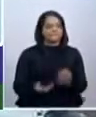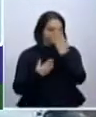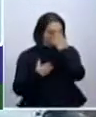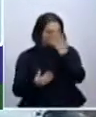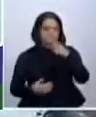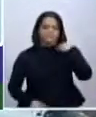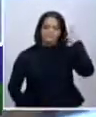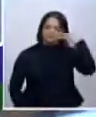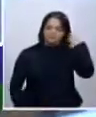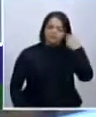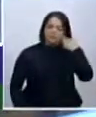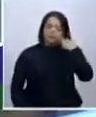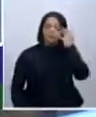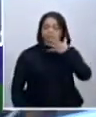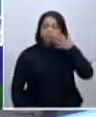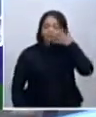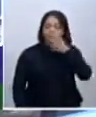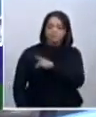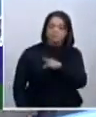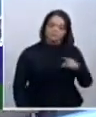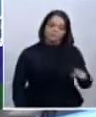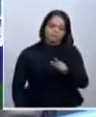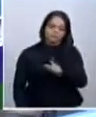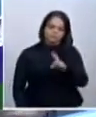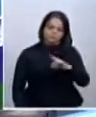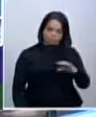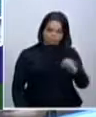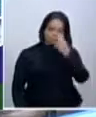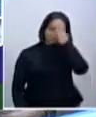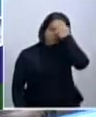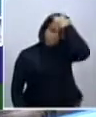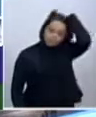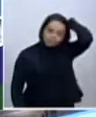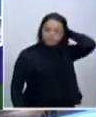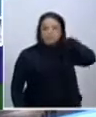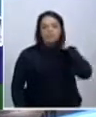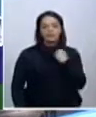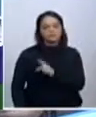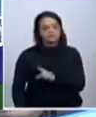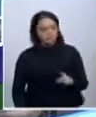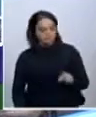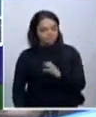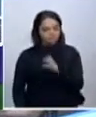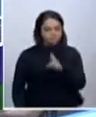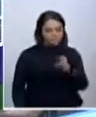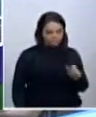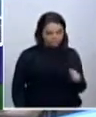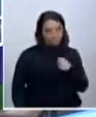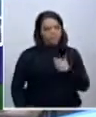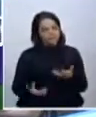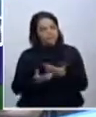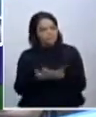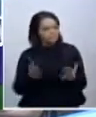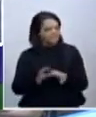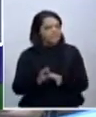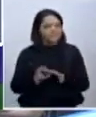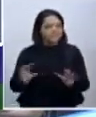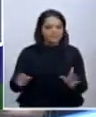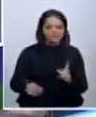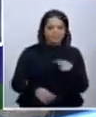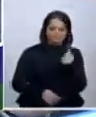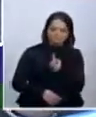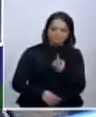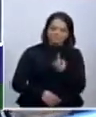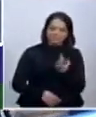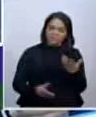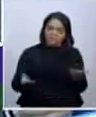Obrigado às palavras do nosso presidente, Lúcio Borges, nosso presidente do CREA. Espero que vocês fiquem à vontade. Você viu que a nossa correria aqui